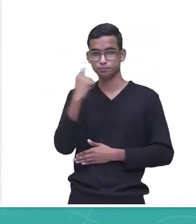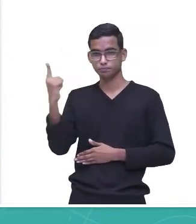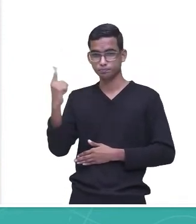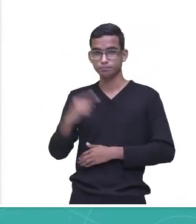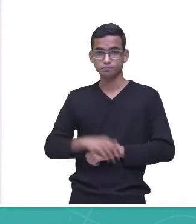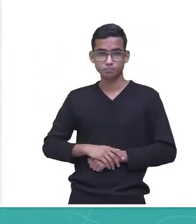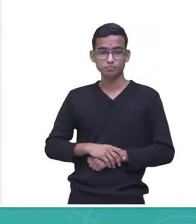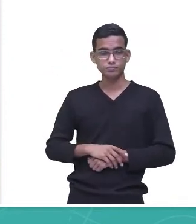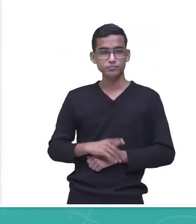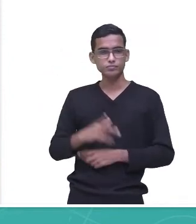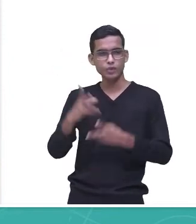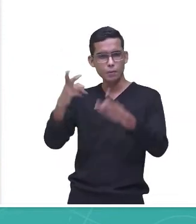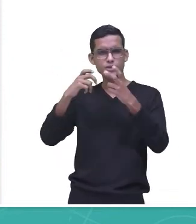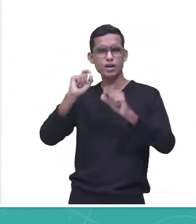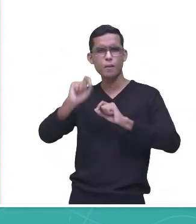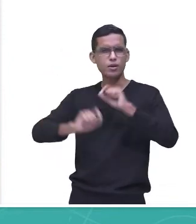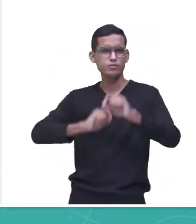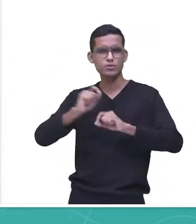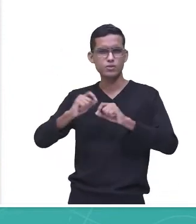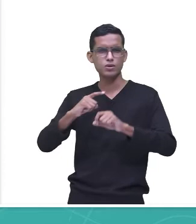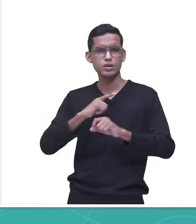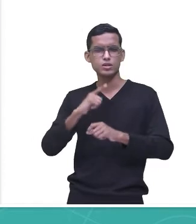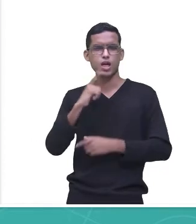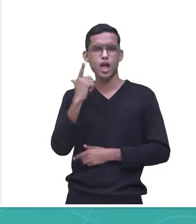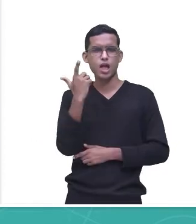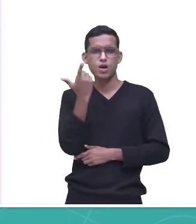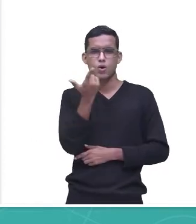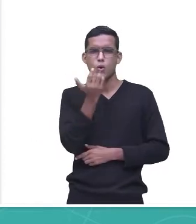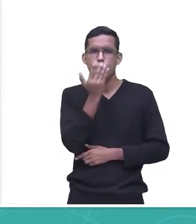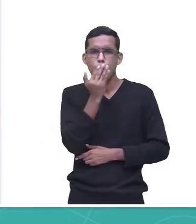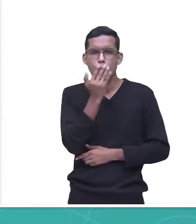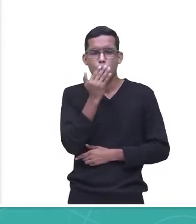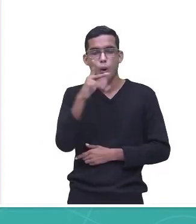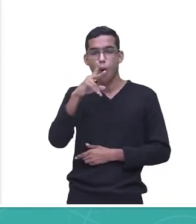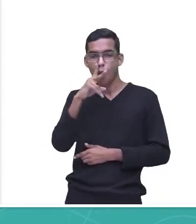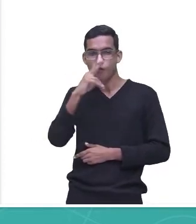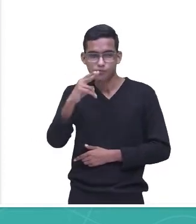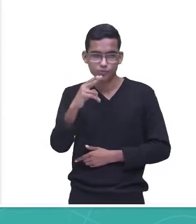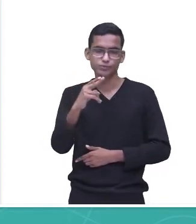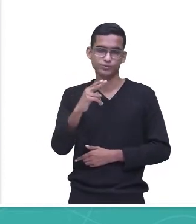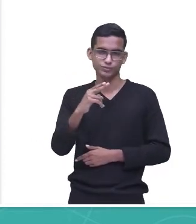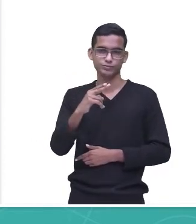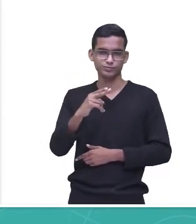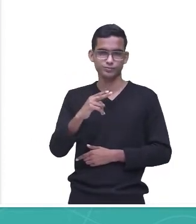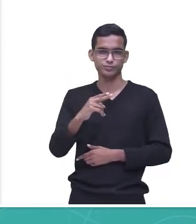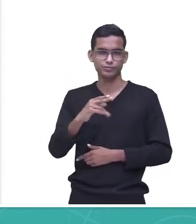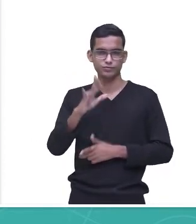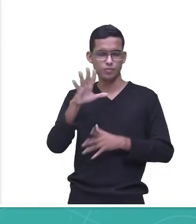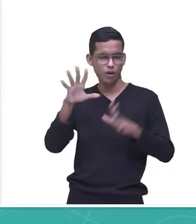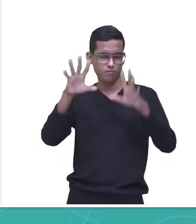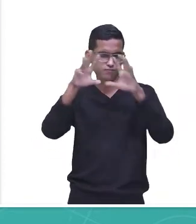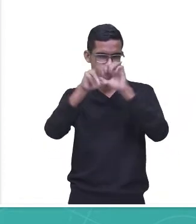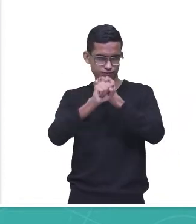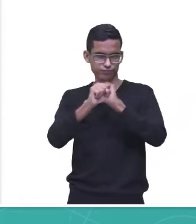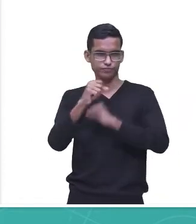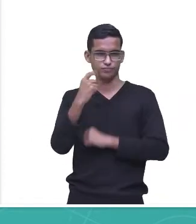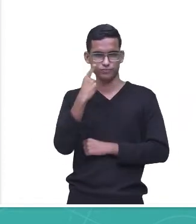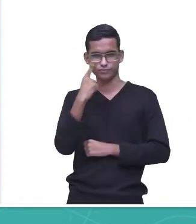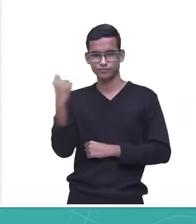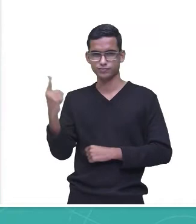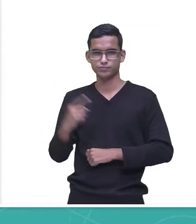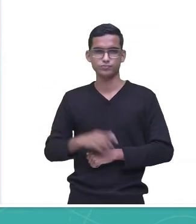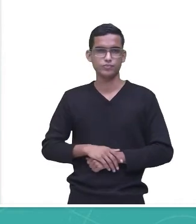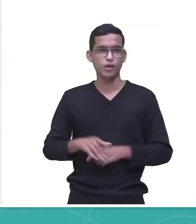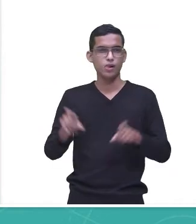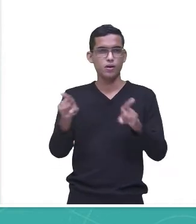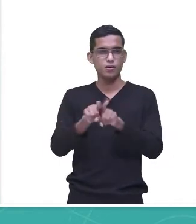com cores primárias. Aqui o amarelo muito intenso, o azul e o vermelho. E vamos analisar também um afresco